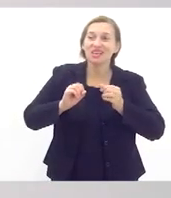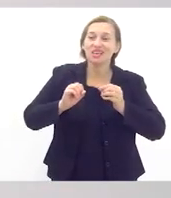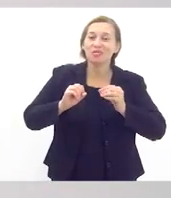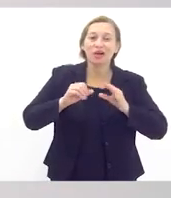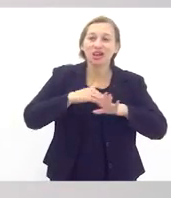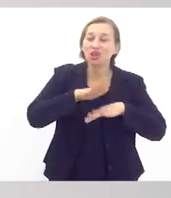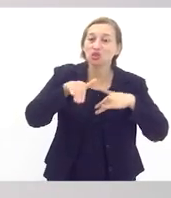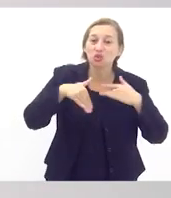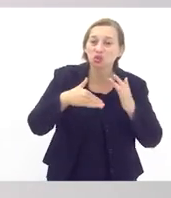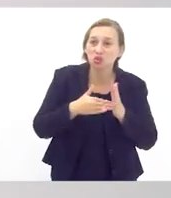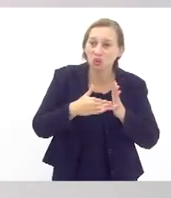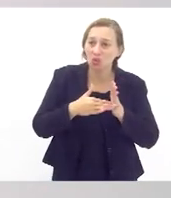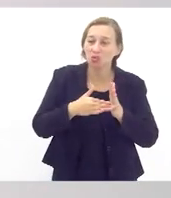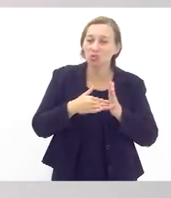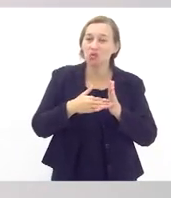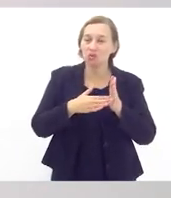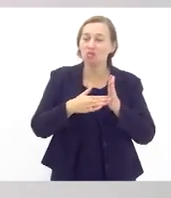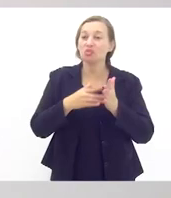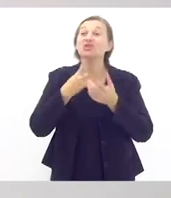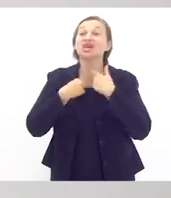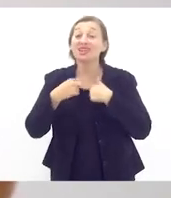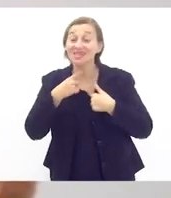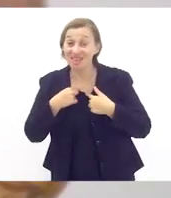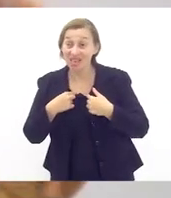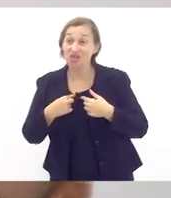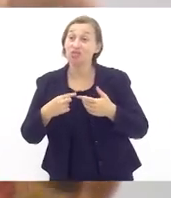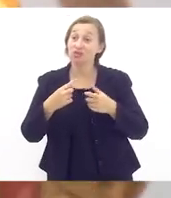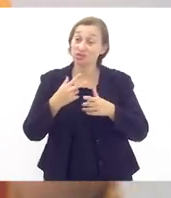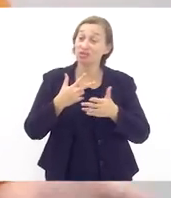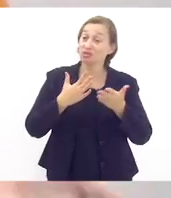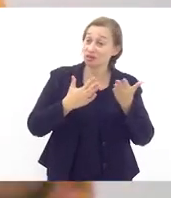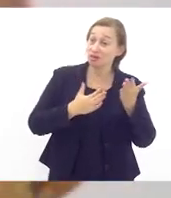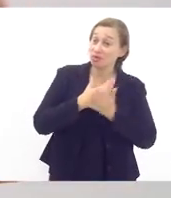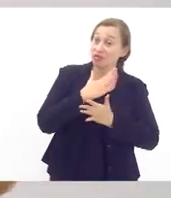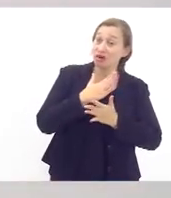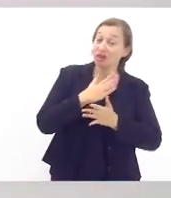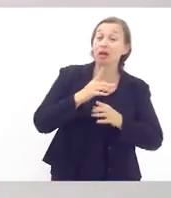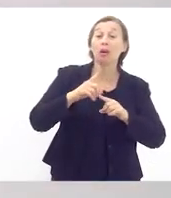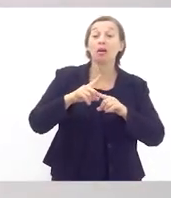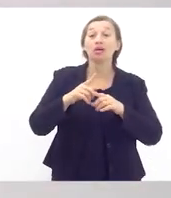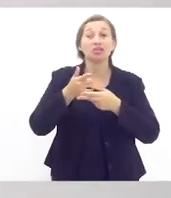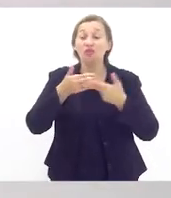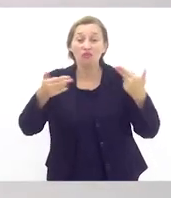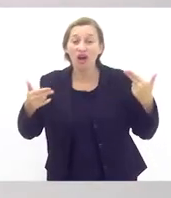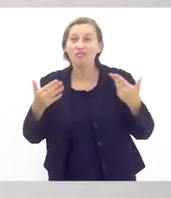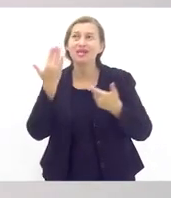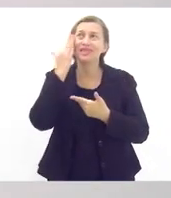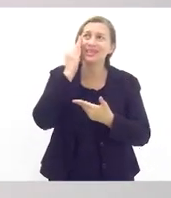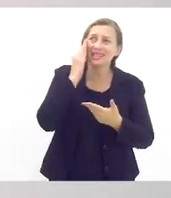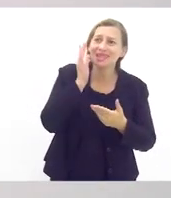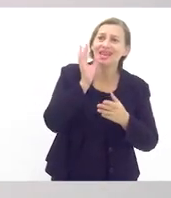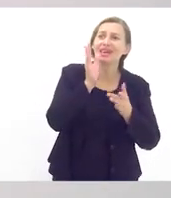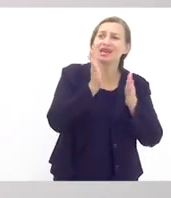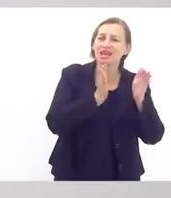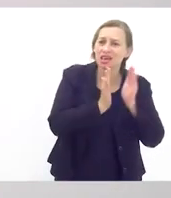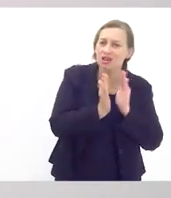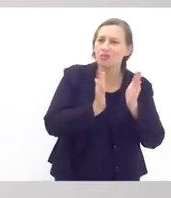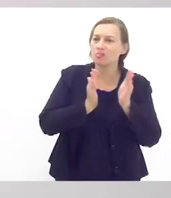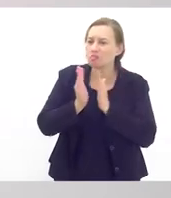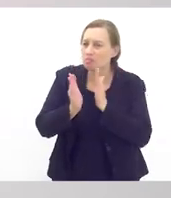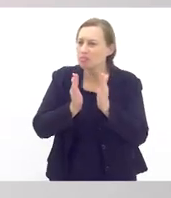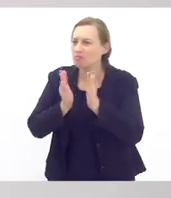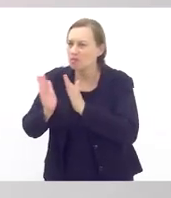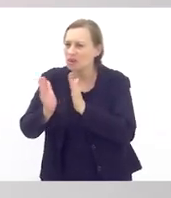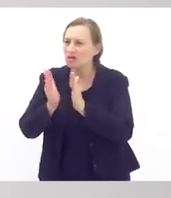todos os desejos na lei porque são muitos mas a gente está exatamente é entender e dividindo com os municípios